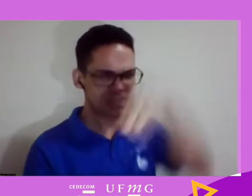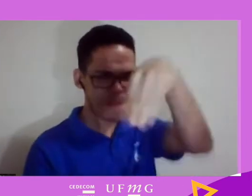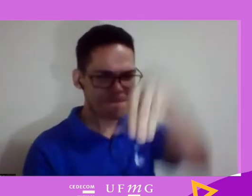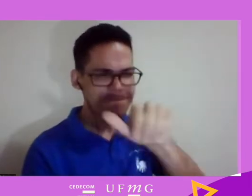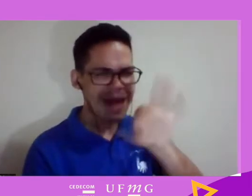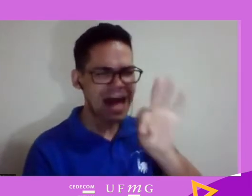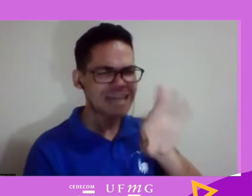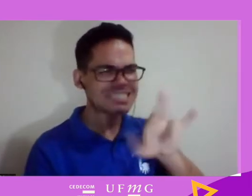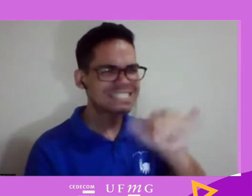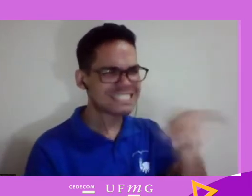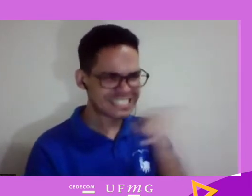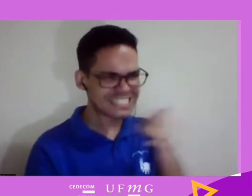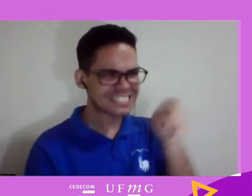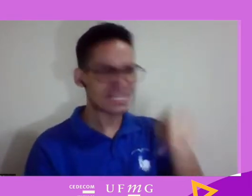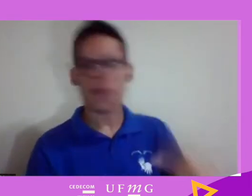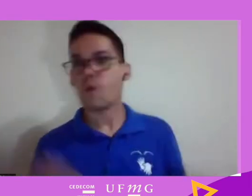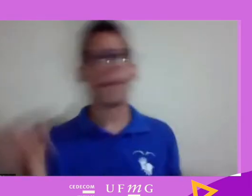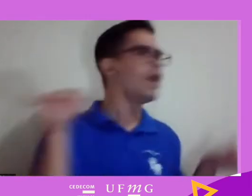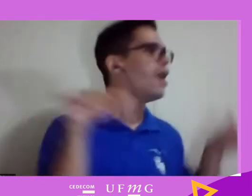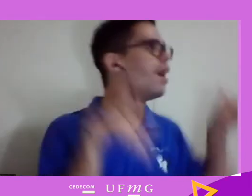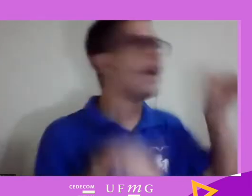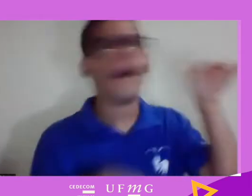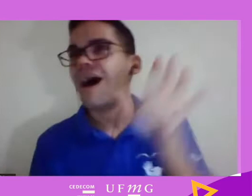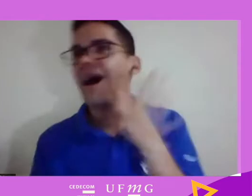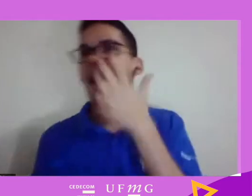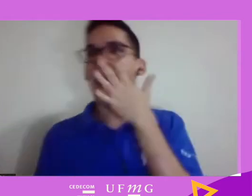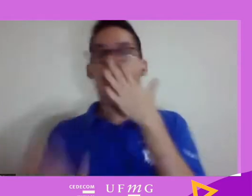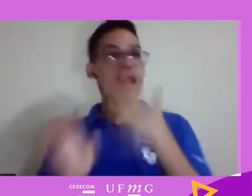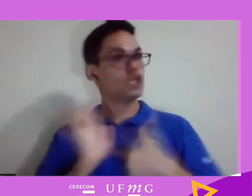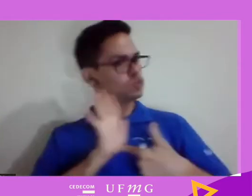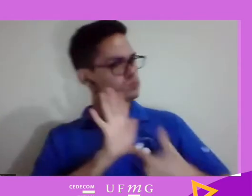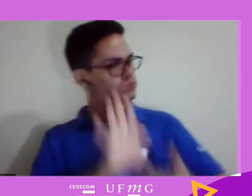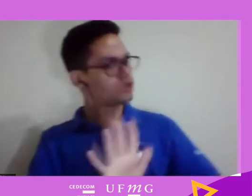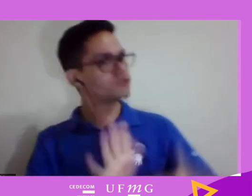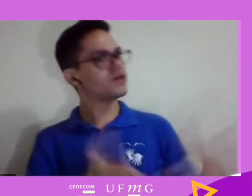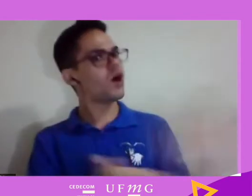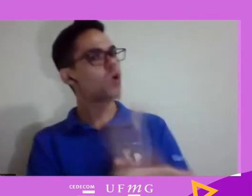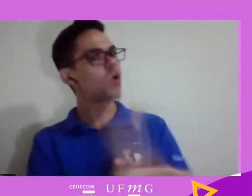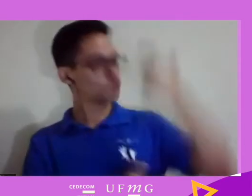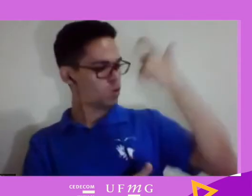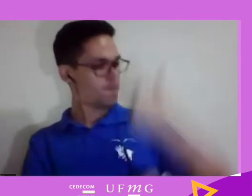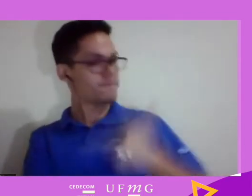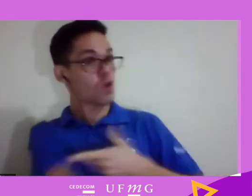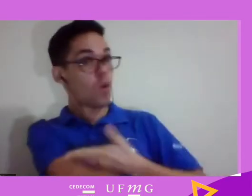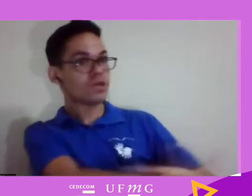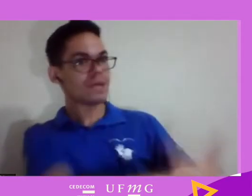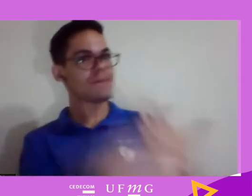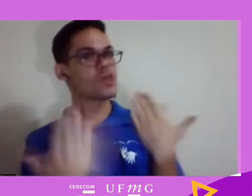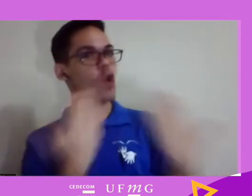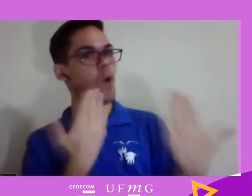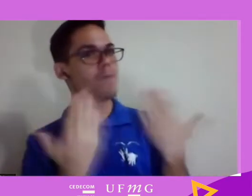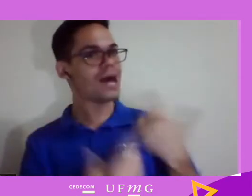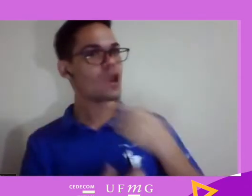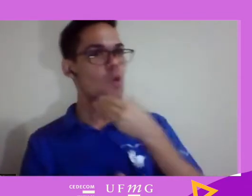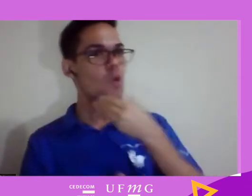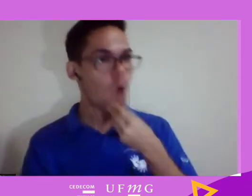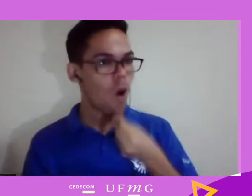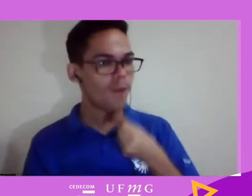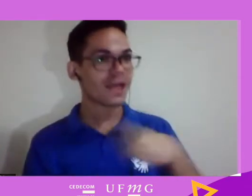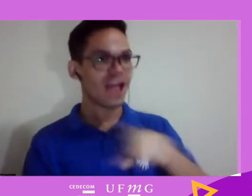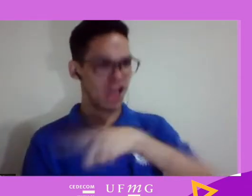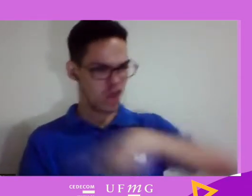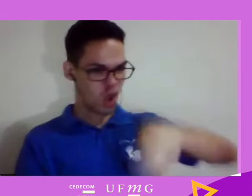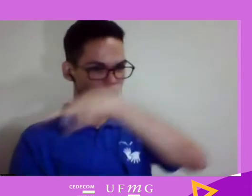simular muito bem a ação humana. E vai ficando cada vez mais difícil para nós, por exemplo, da comunicação, definir